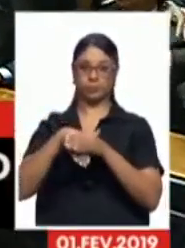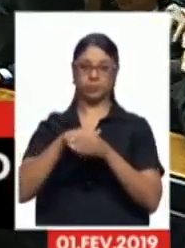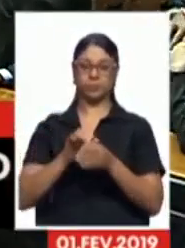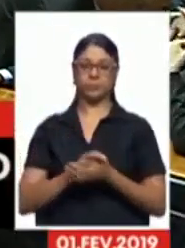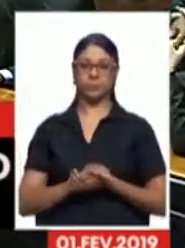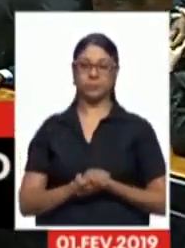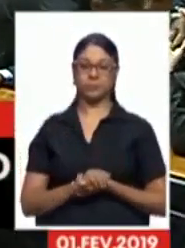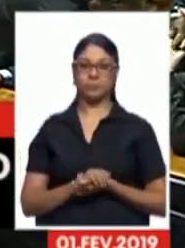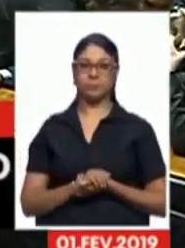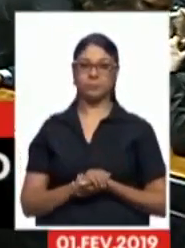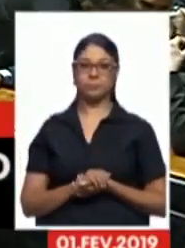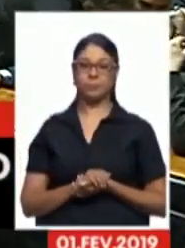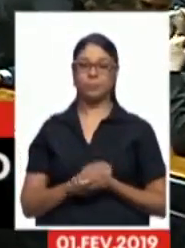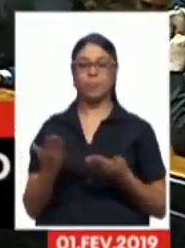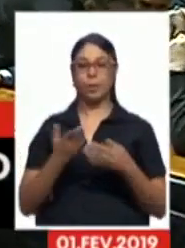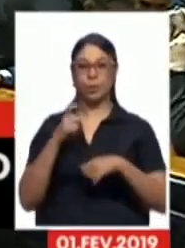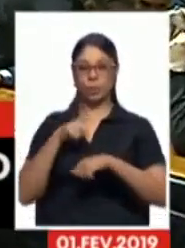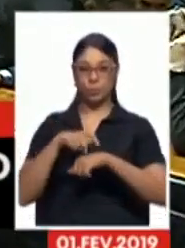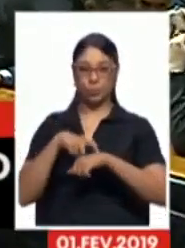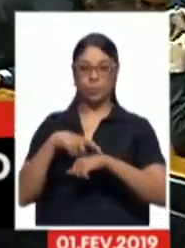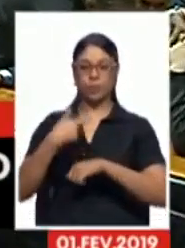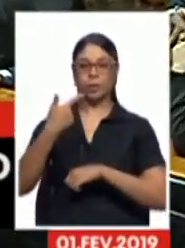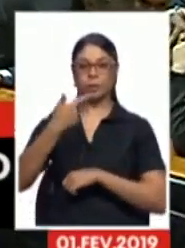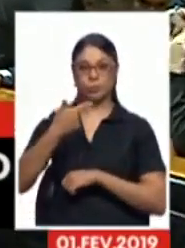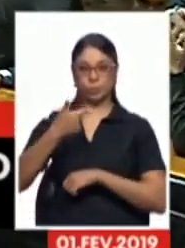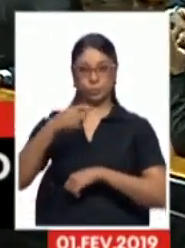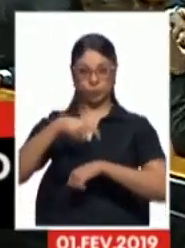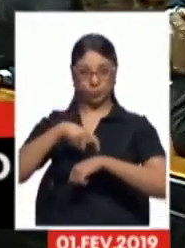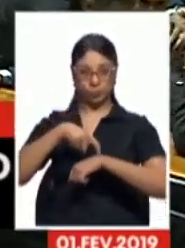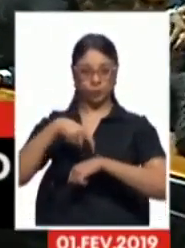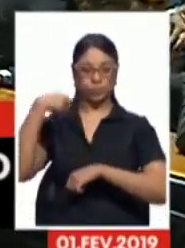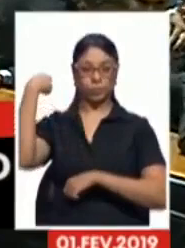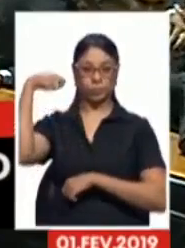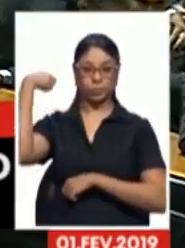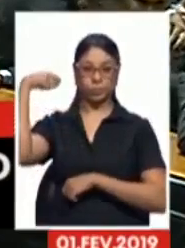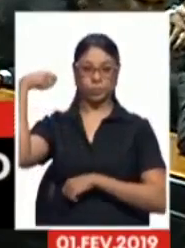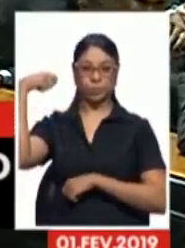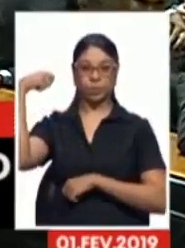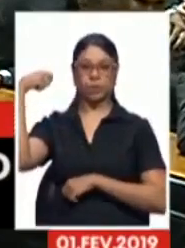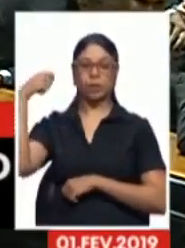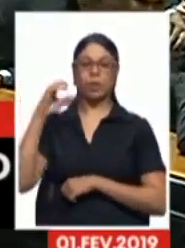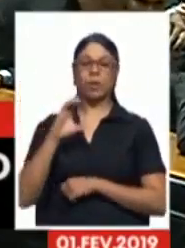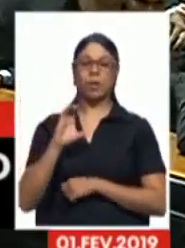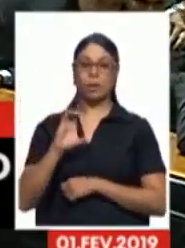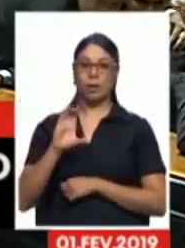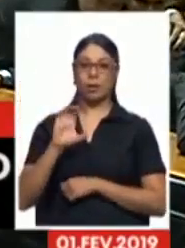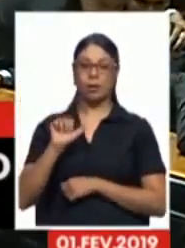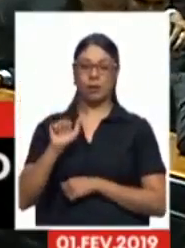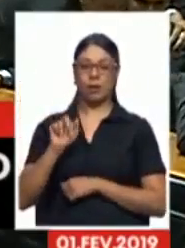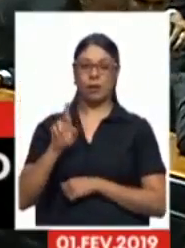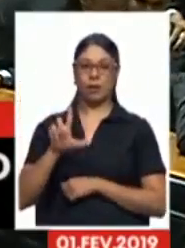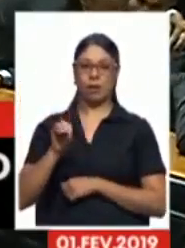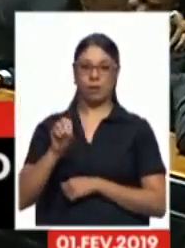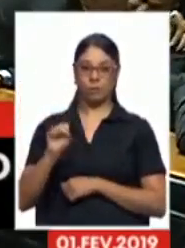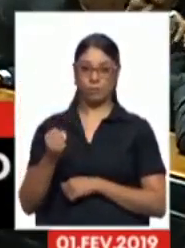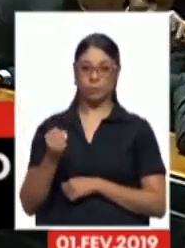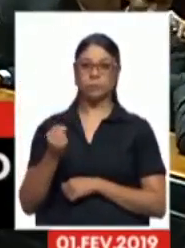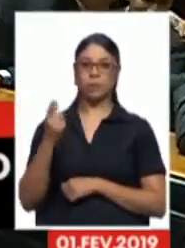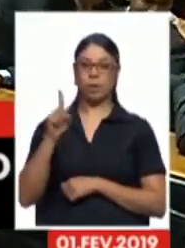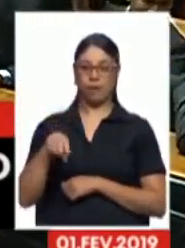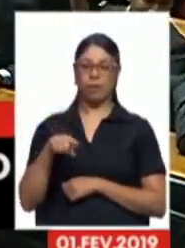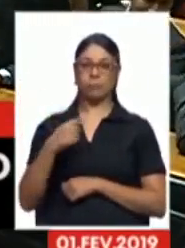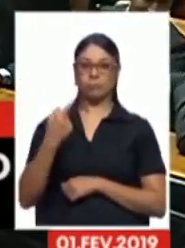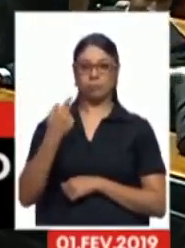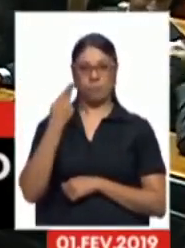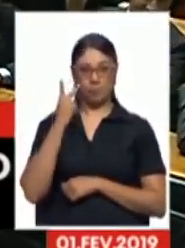Neste momento, é a segunda chamada para votação do deputado Carlos Henrique, que concorre ao cargo de segundo secretário